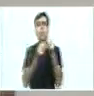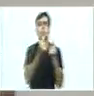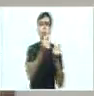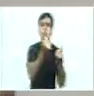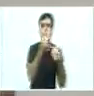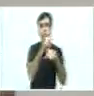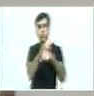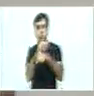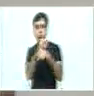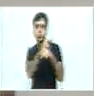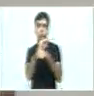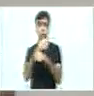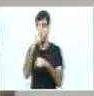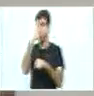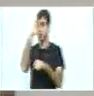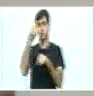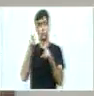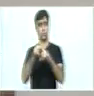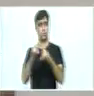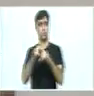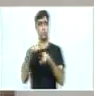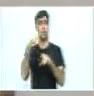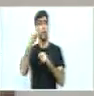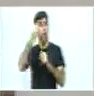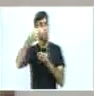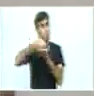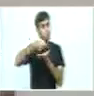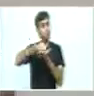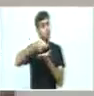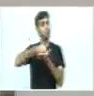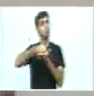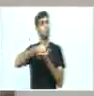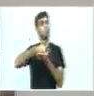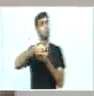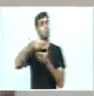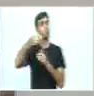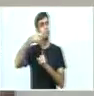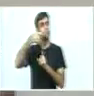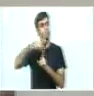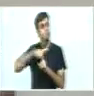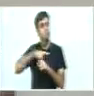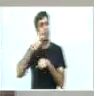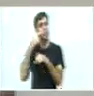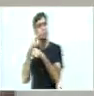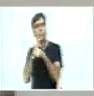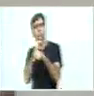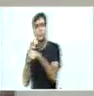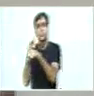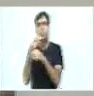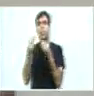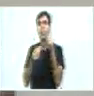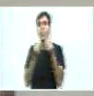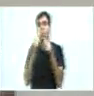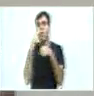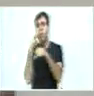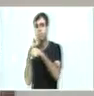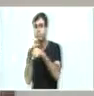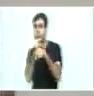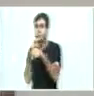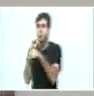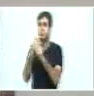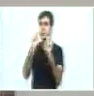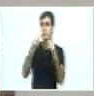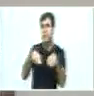público, principalmente na obrigação de estar acompanhando cada dia os atos fiscalizatórios.